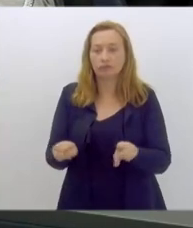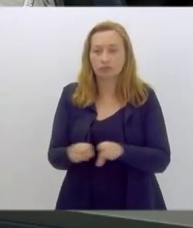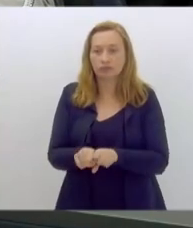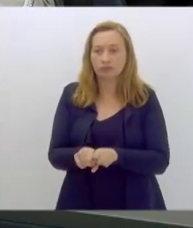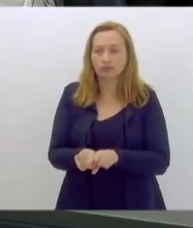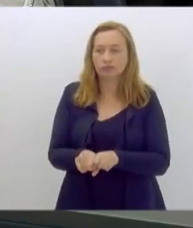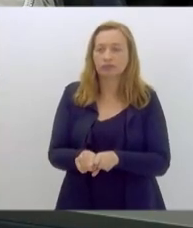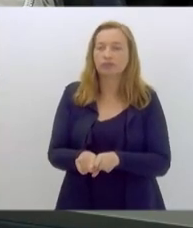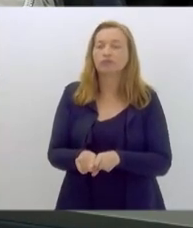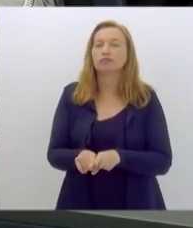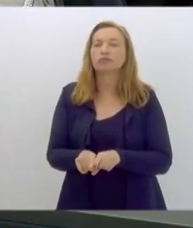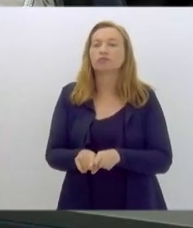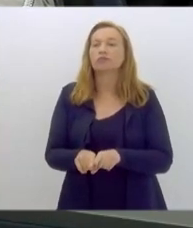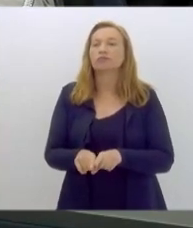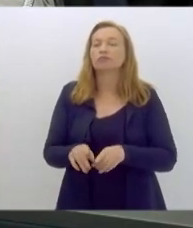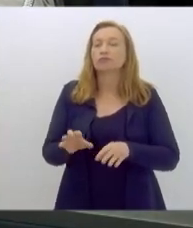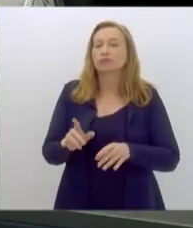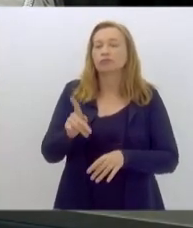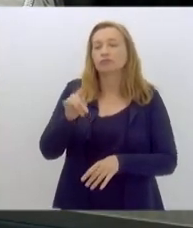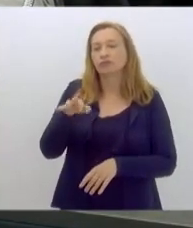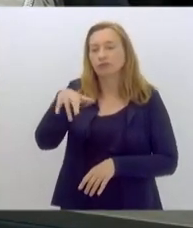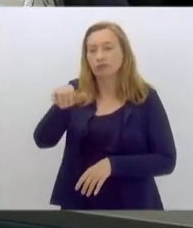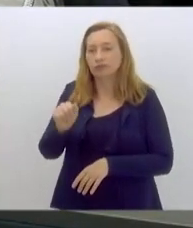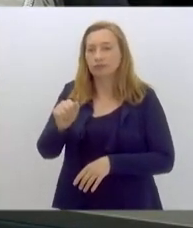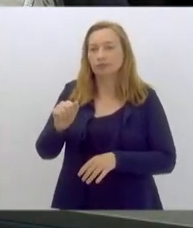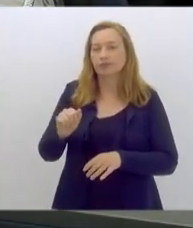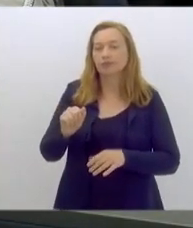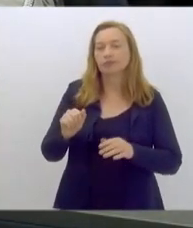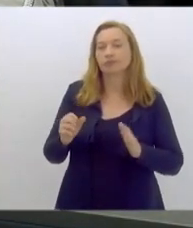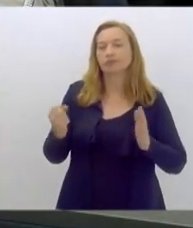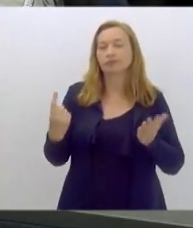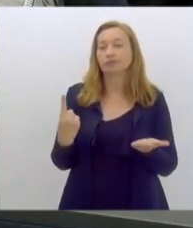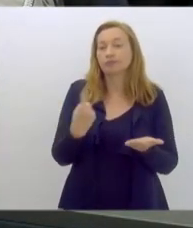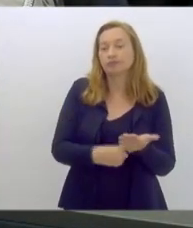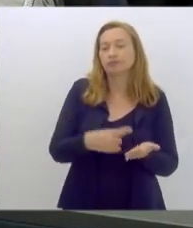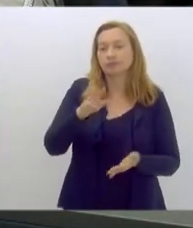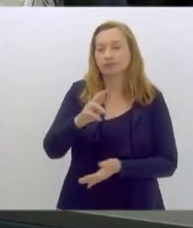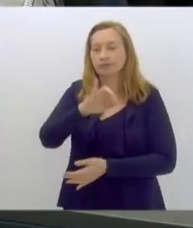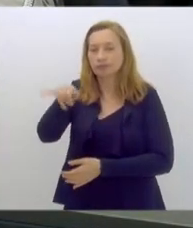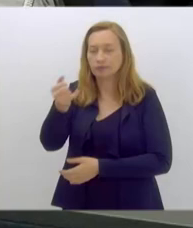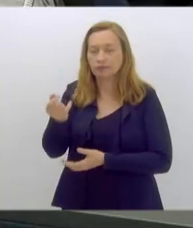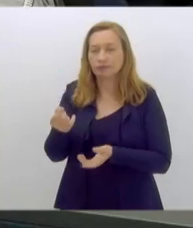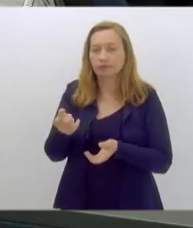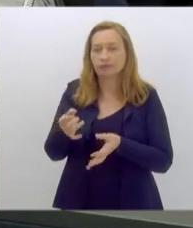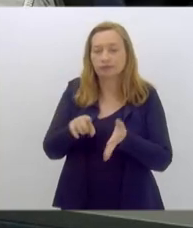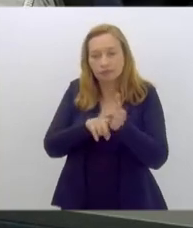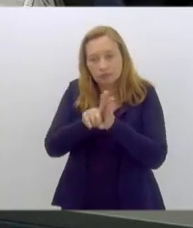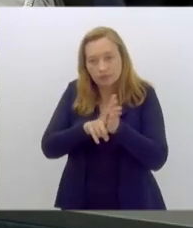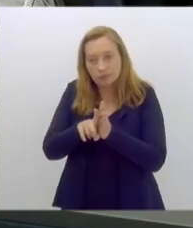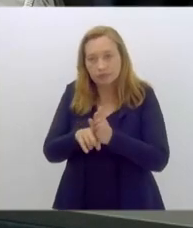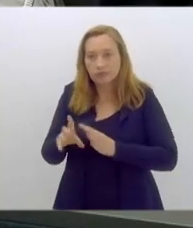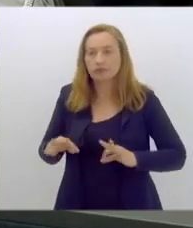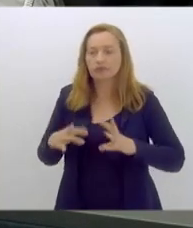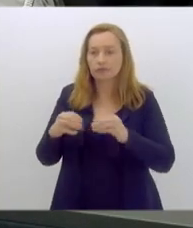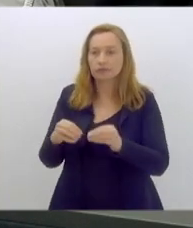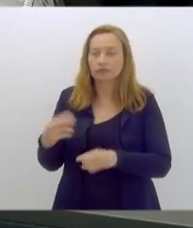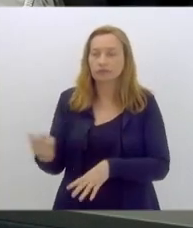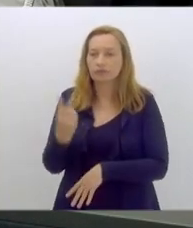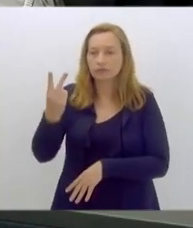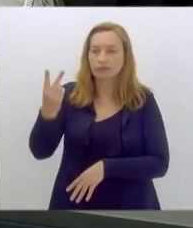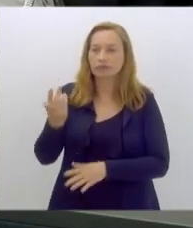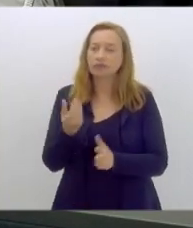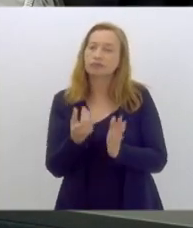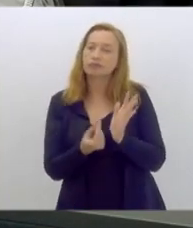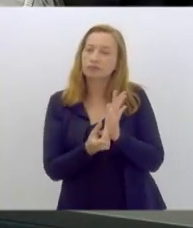do programa do pacto RJ aderência a esse pacto e aí Analisa conta aderência e priorização da ação